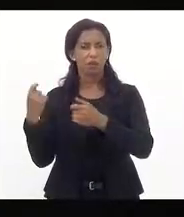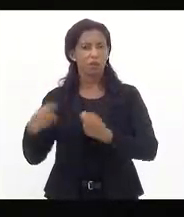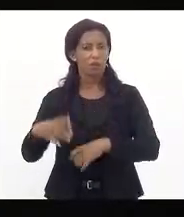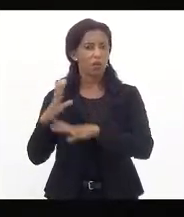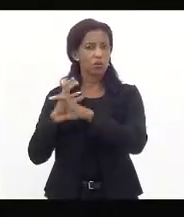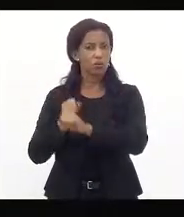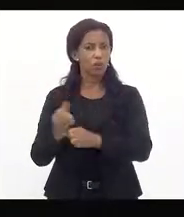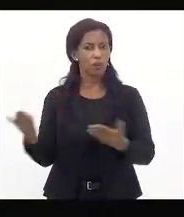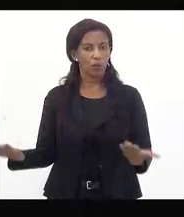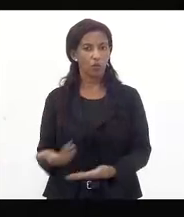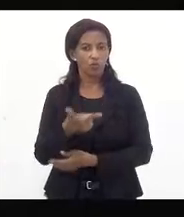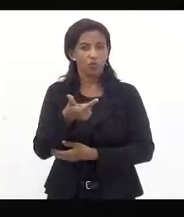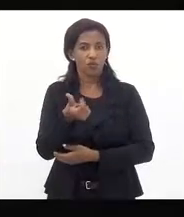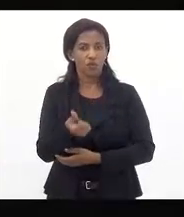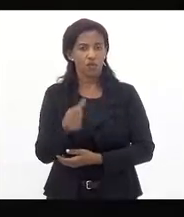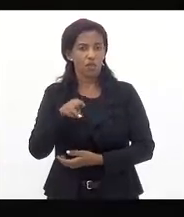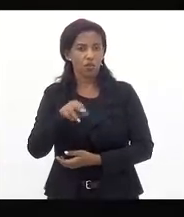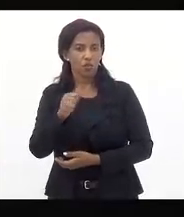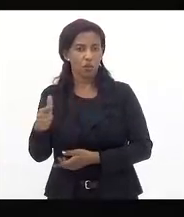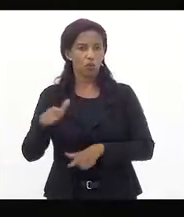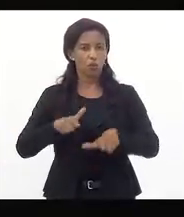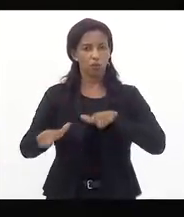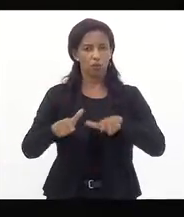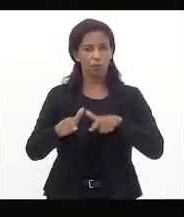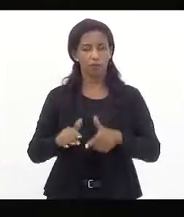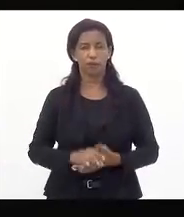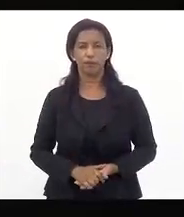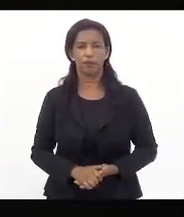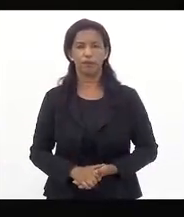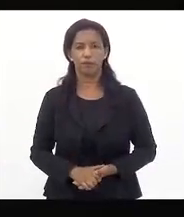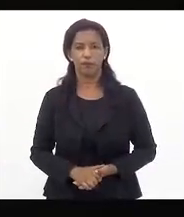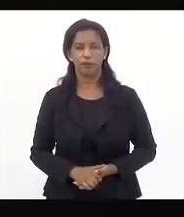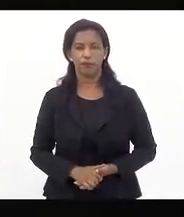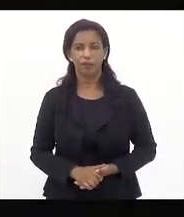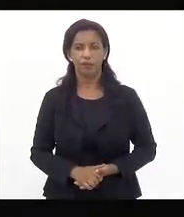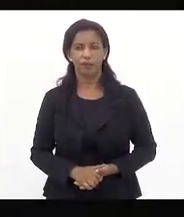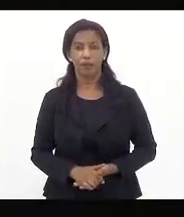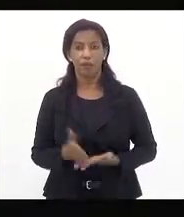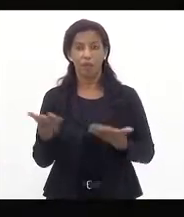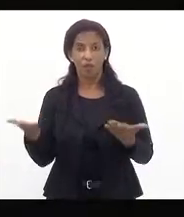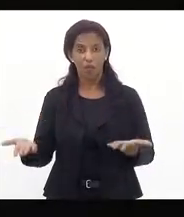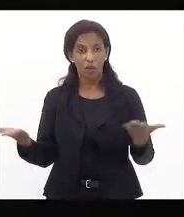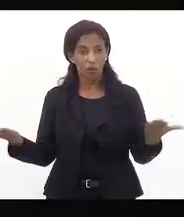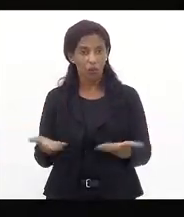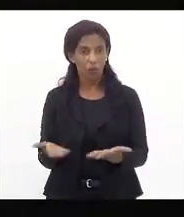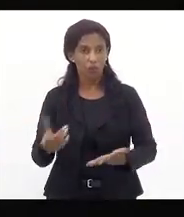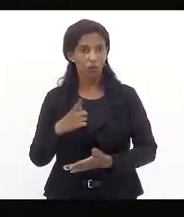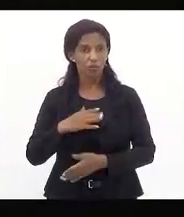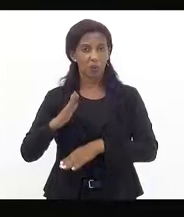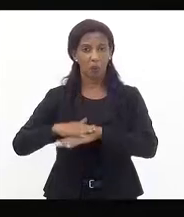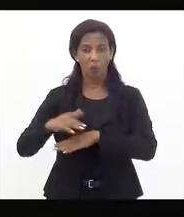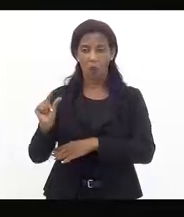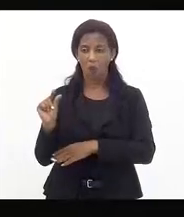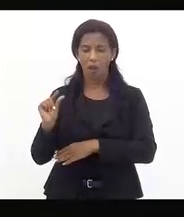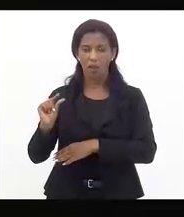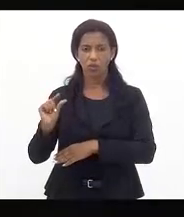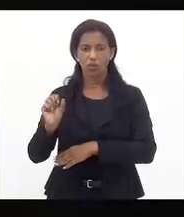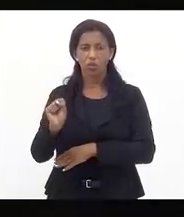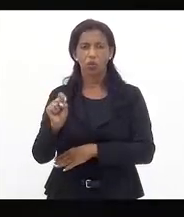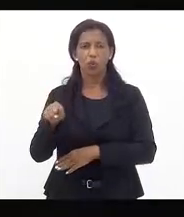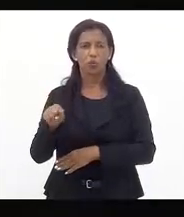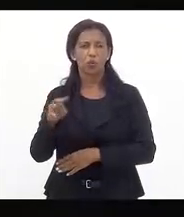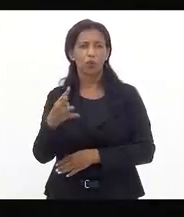26 mil servidores e servidoras. E o efetivo é de pouco mais de